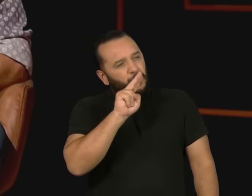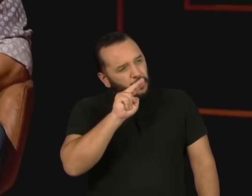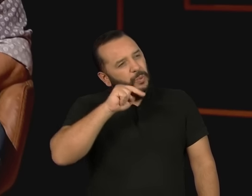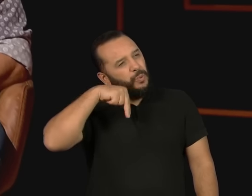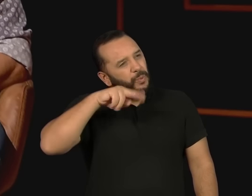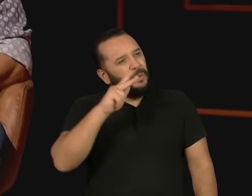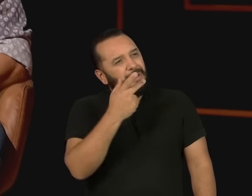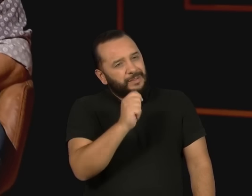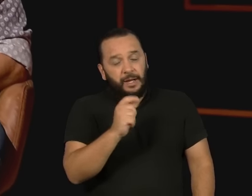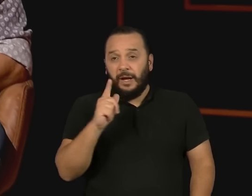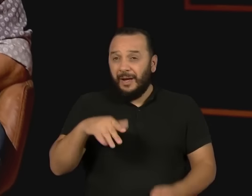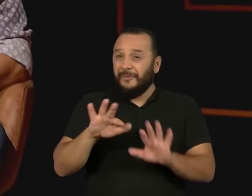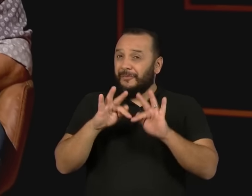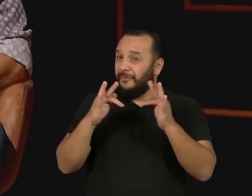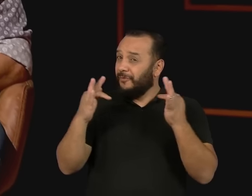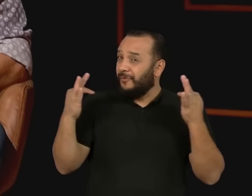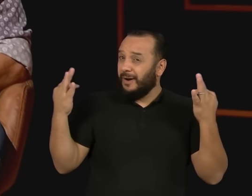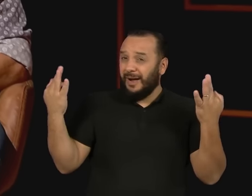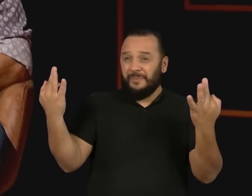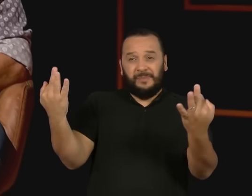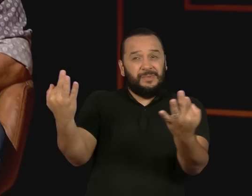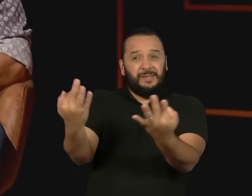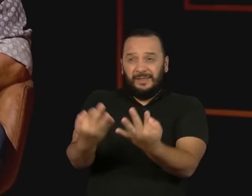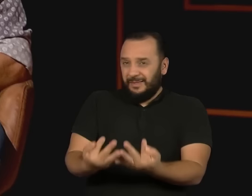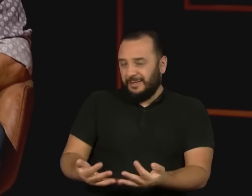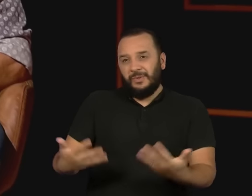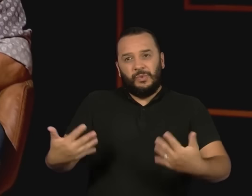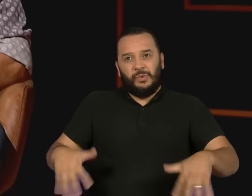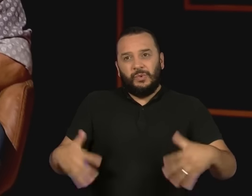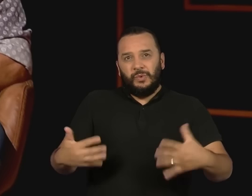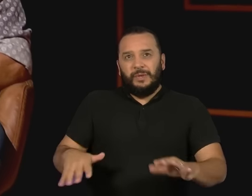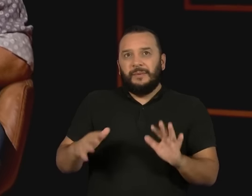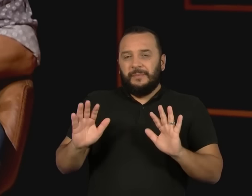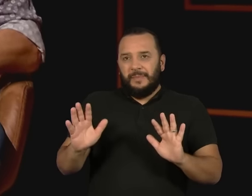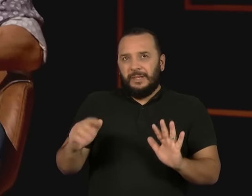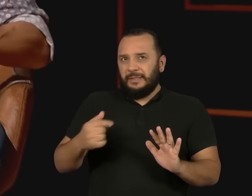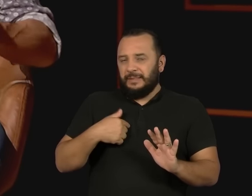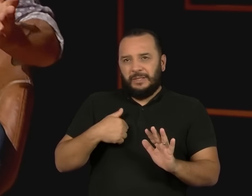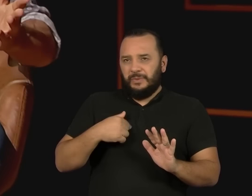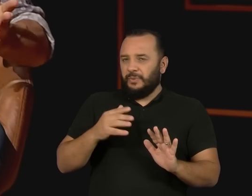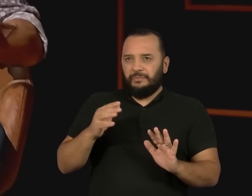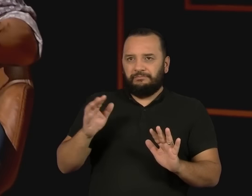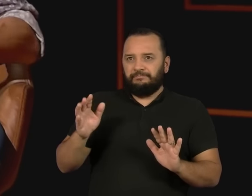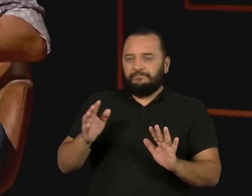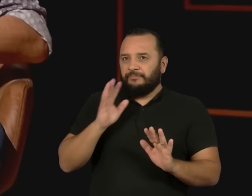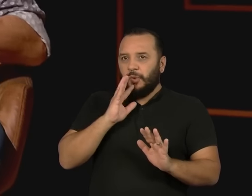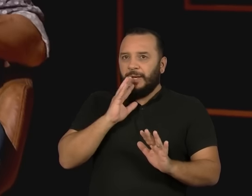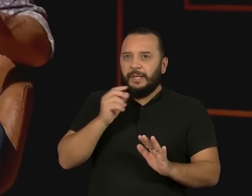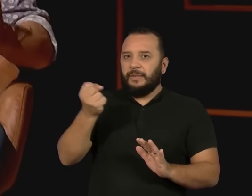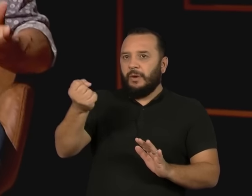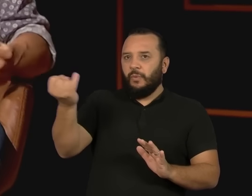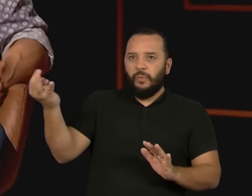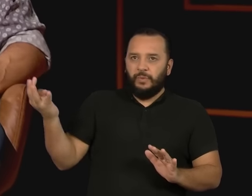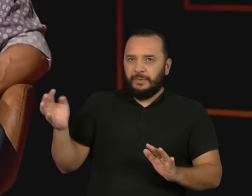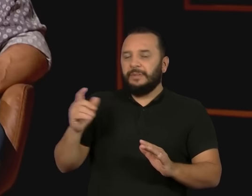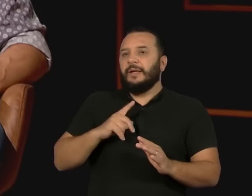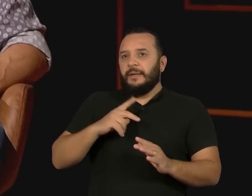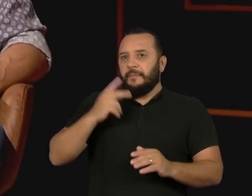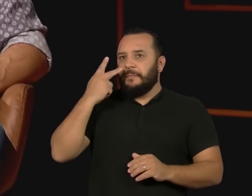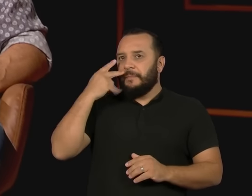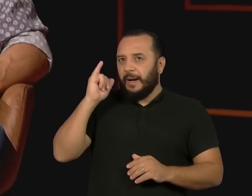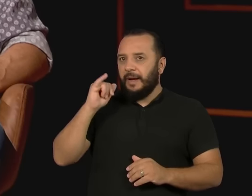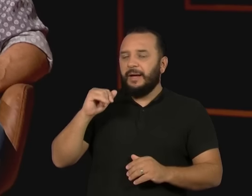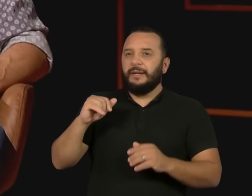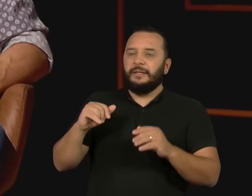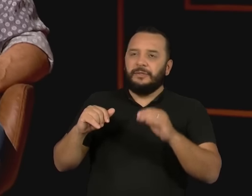família muito grande, mas eu, infelizmente, não fui tão apresentado a ela, né? Eu tenho, claro, meu pai, minhas tias e tal, mas